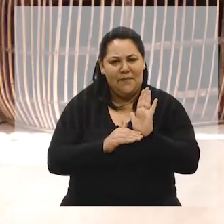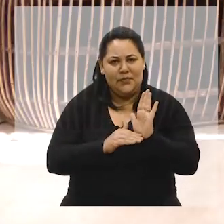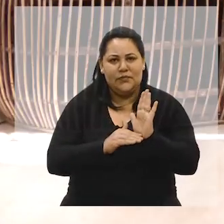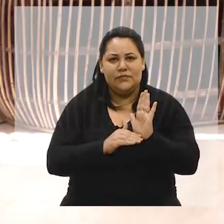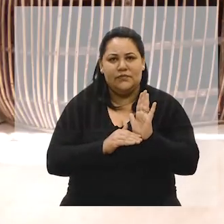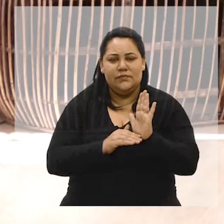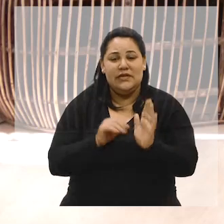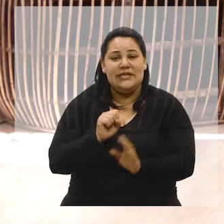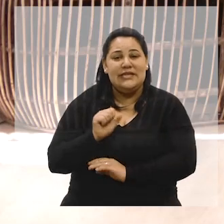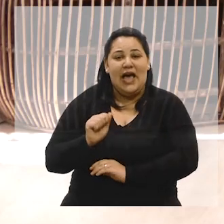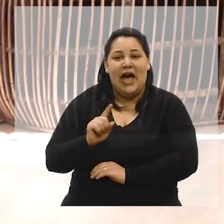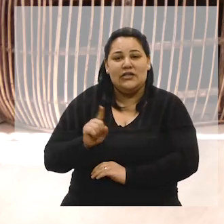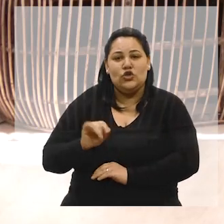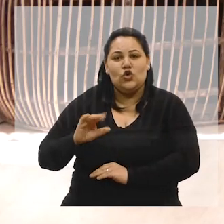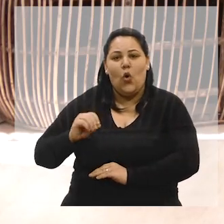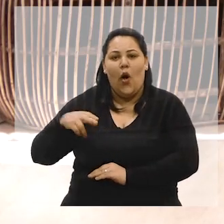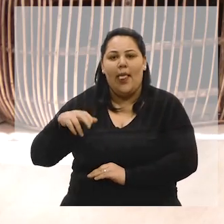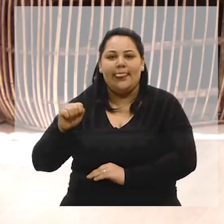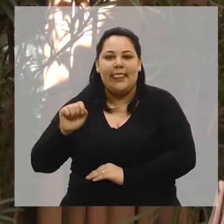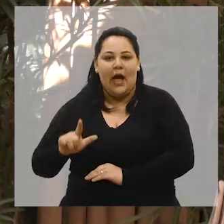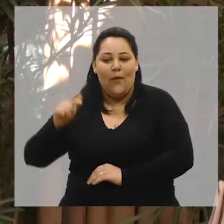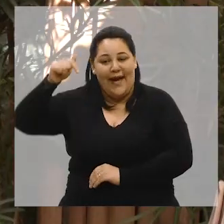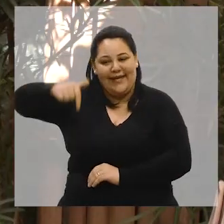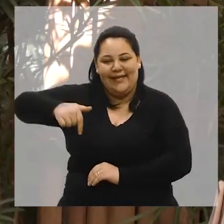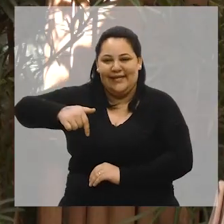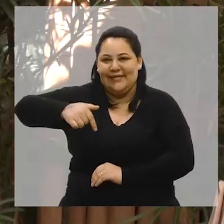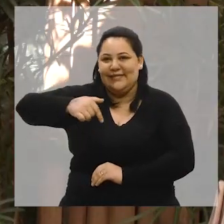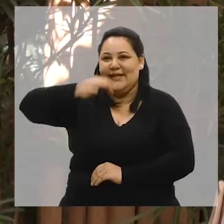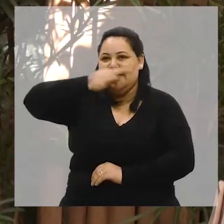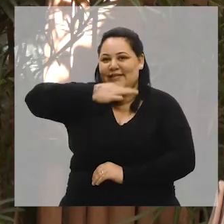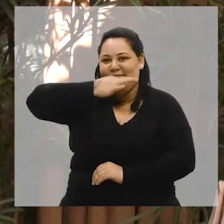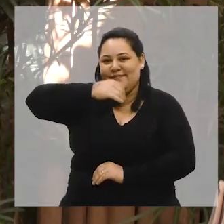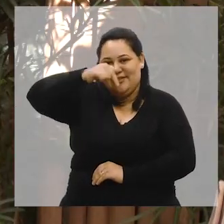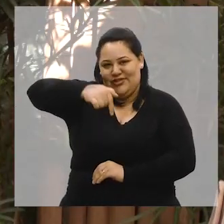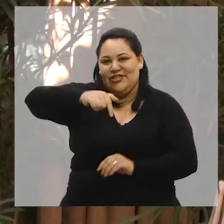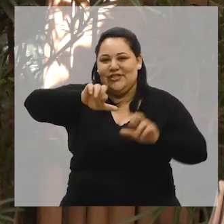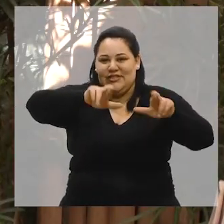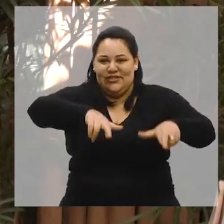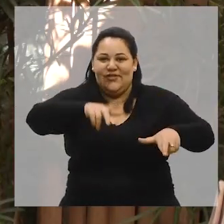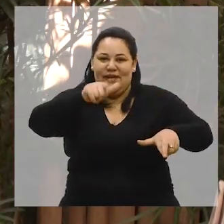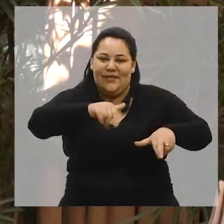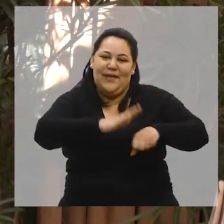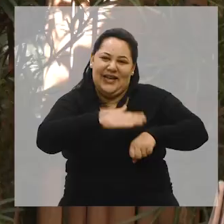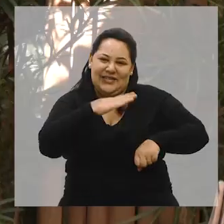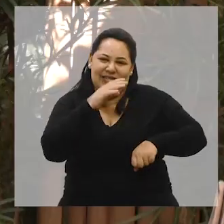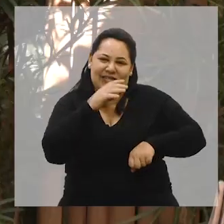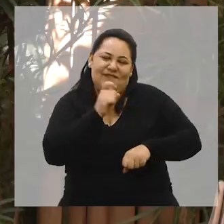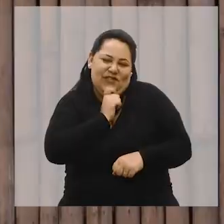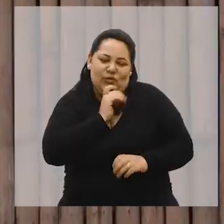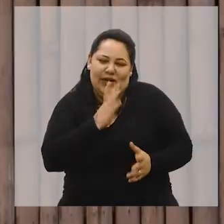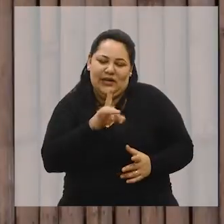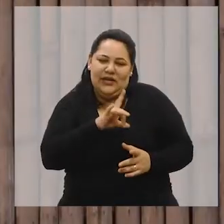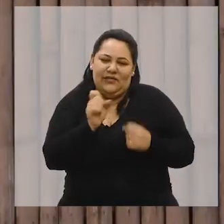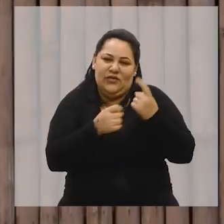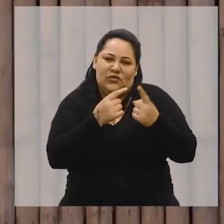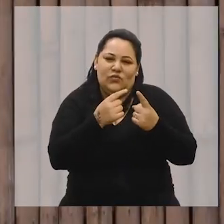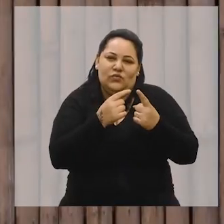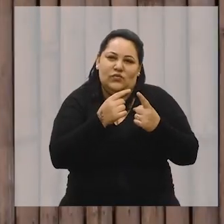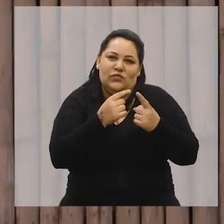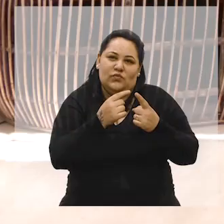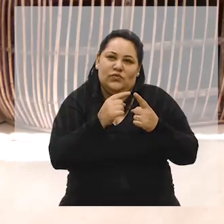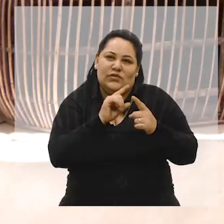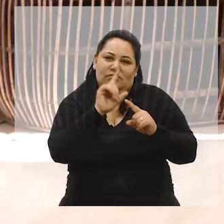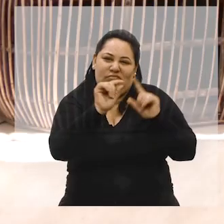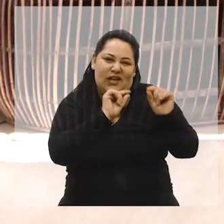assim? Sim, a gente está fazendo um cardápio sazonal. Se bem que na nossa região é mais frio do que quente, quase todo o tempo. Então, teve alguns itens,